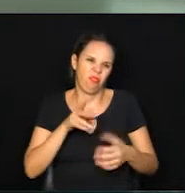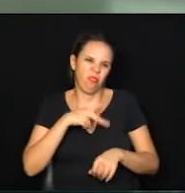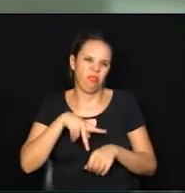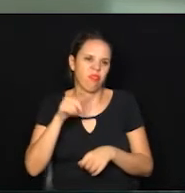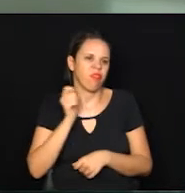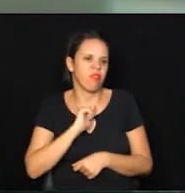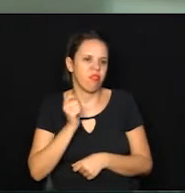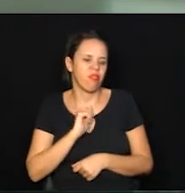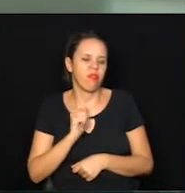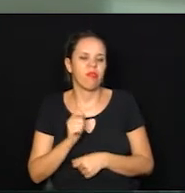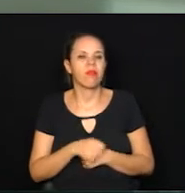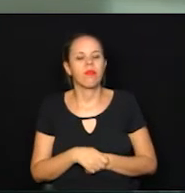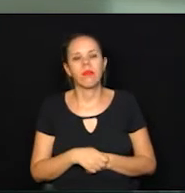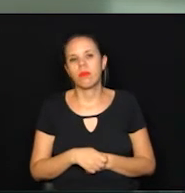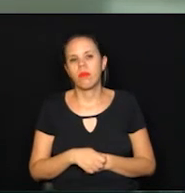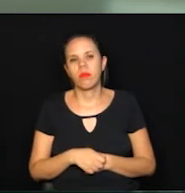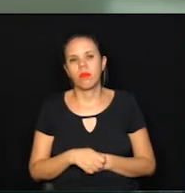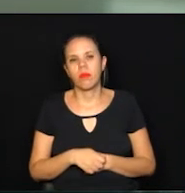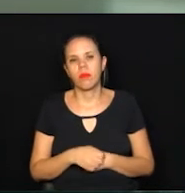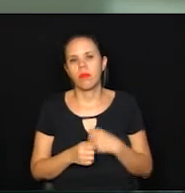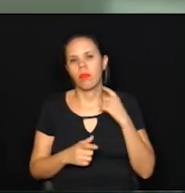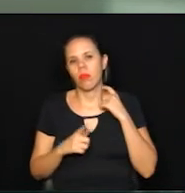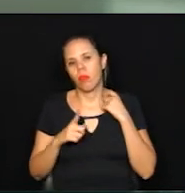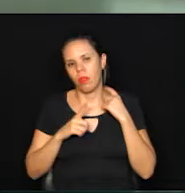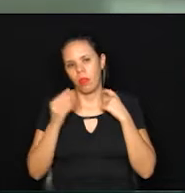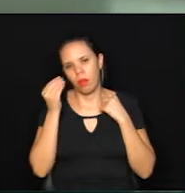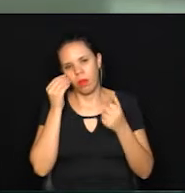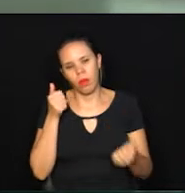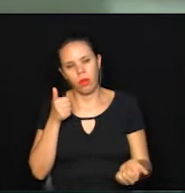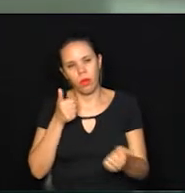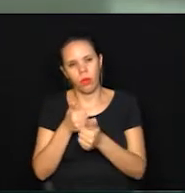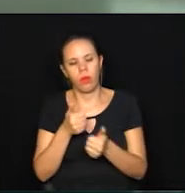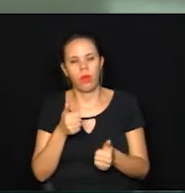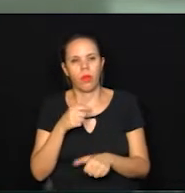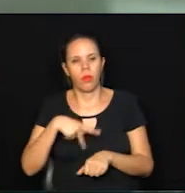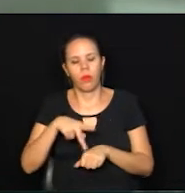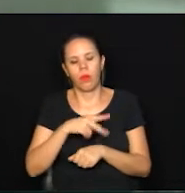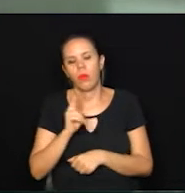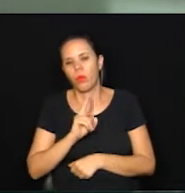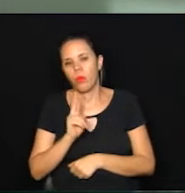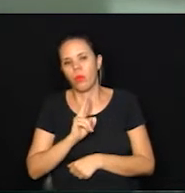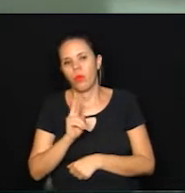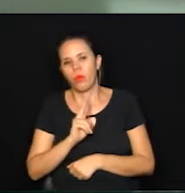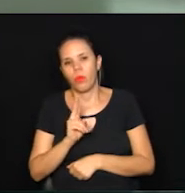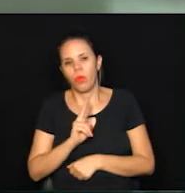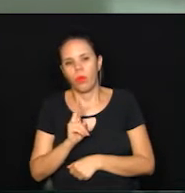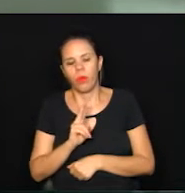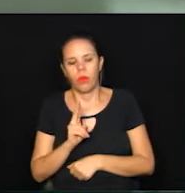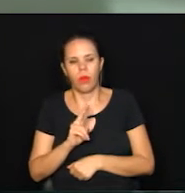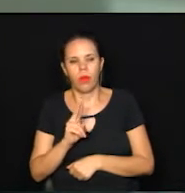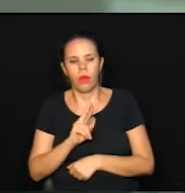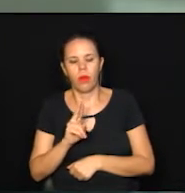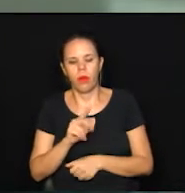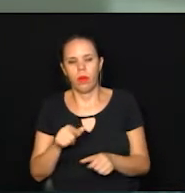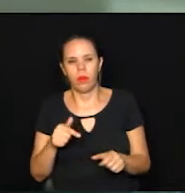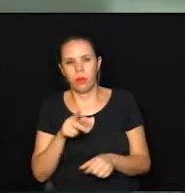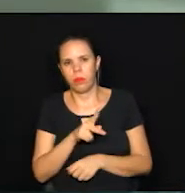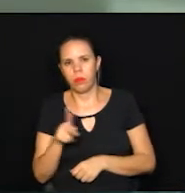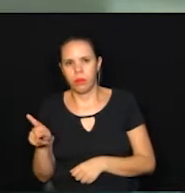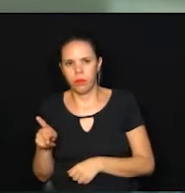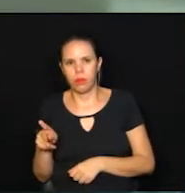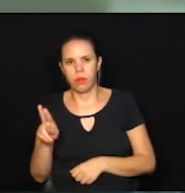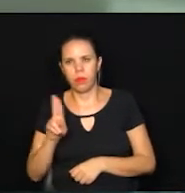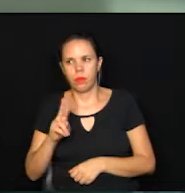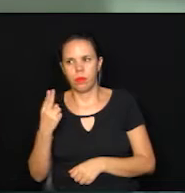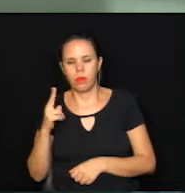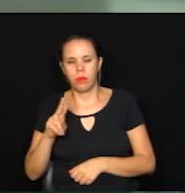Argentina, buscou uma aproximação com o Uruguai, mas o presidente